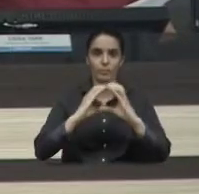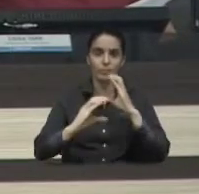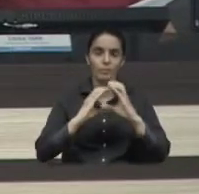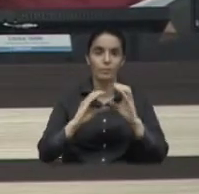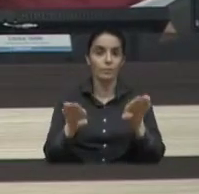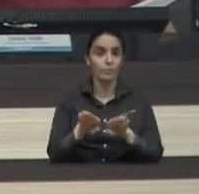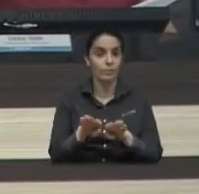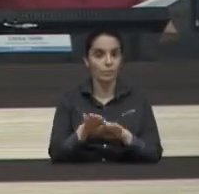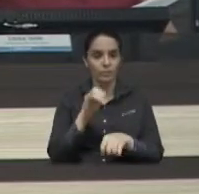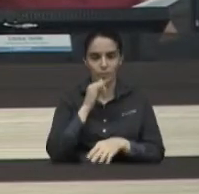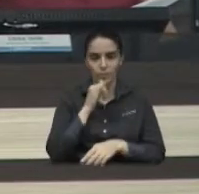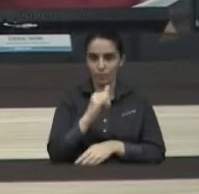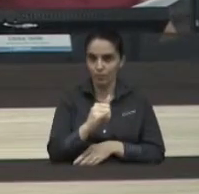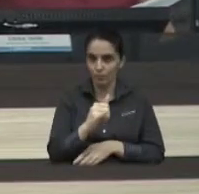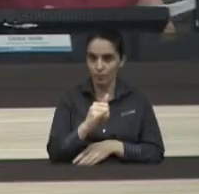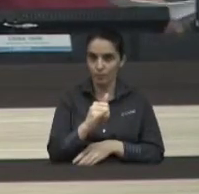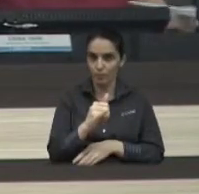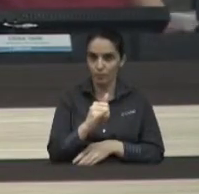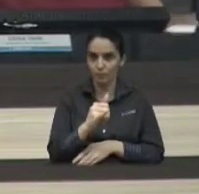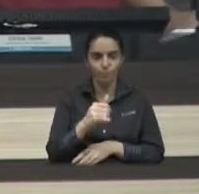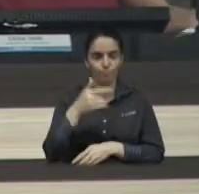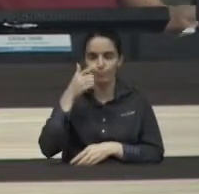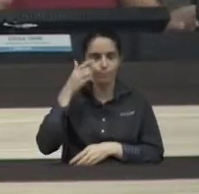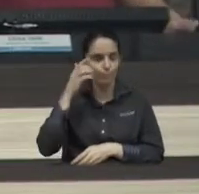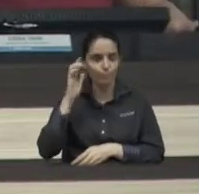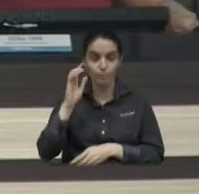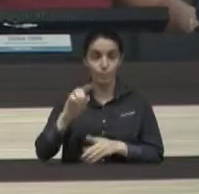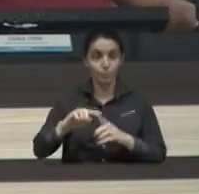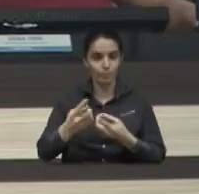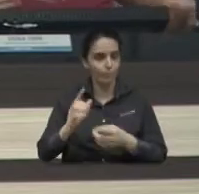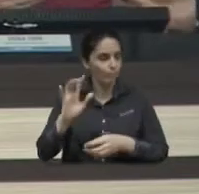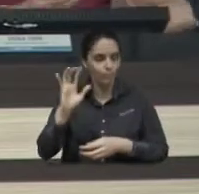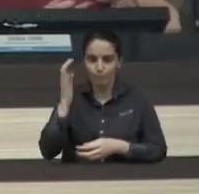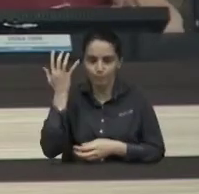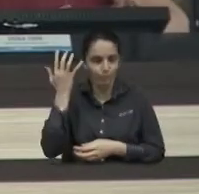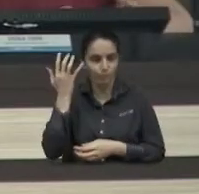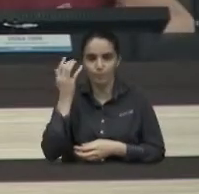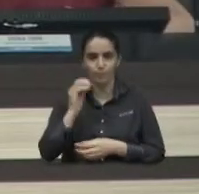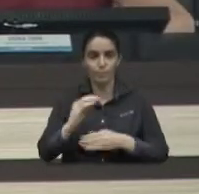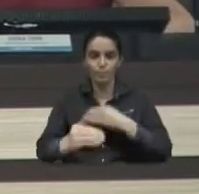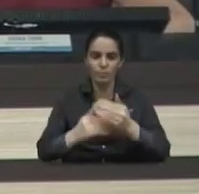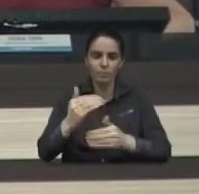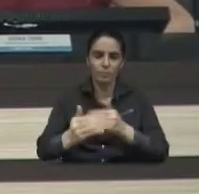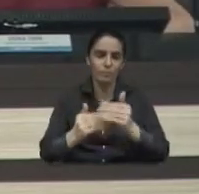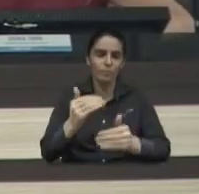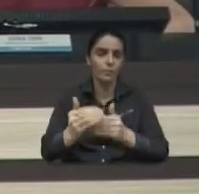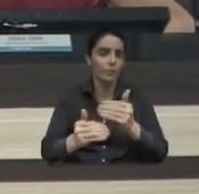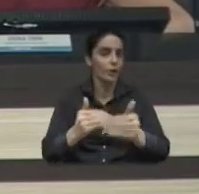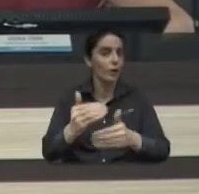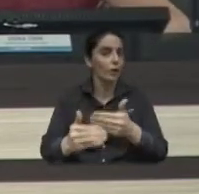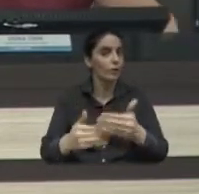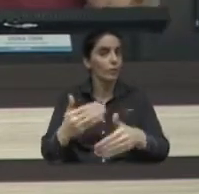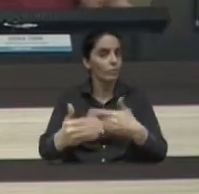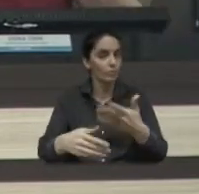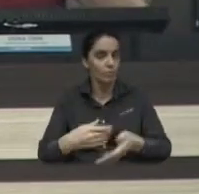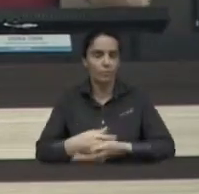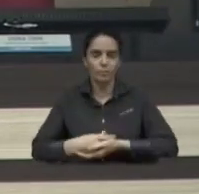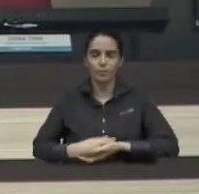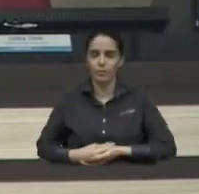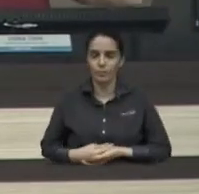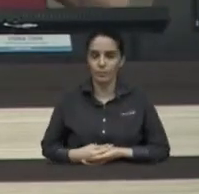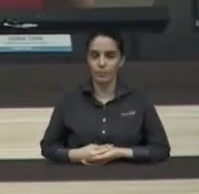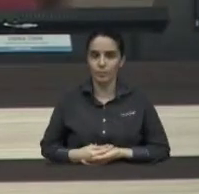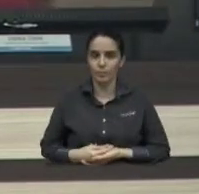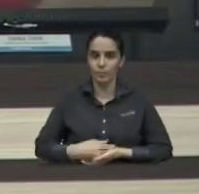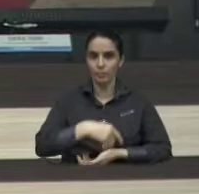desse fato, coisa que não aconteceu. Não aconteceu. E o tempo foi passando, e o